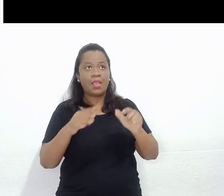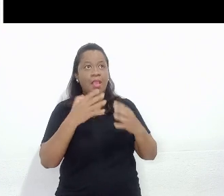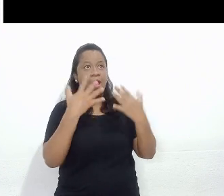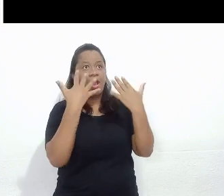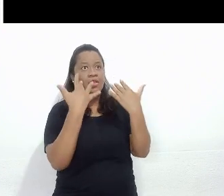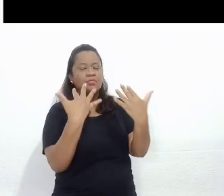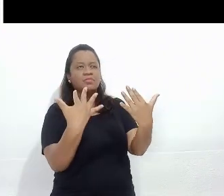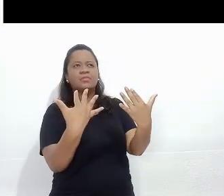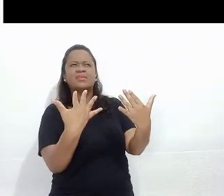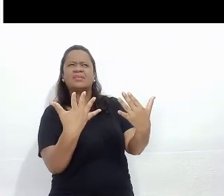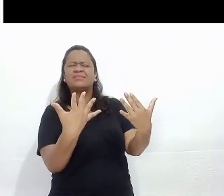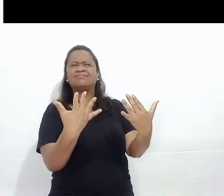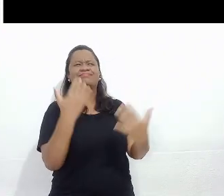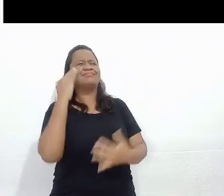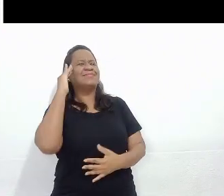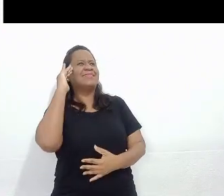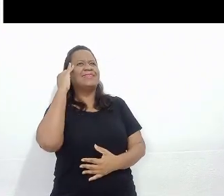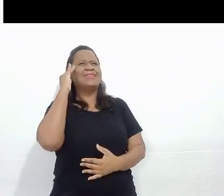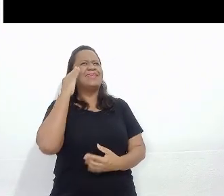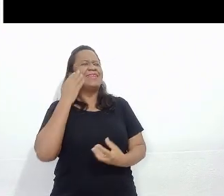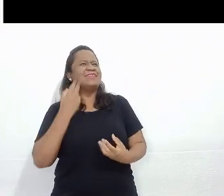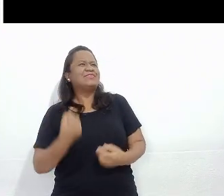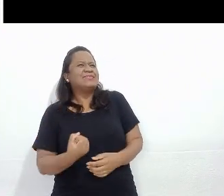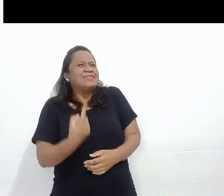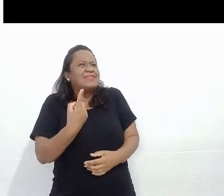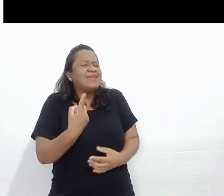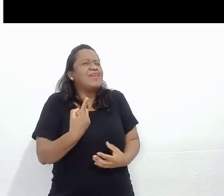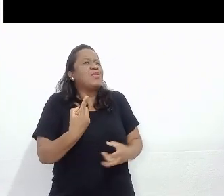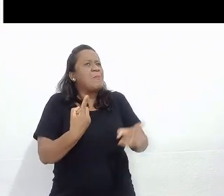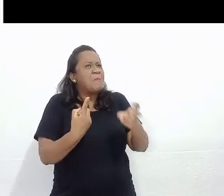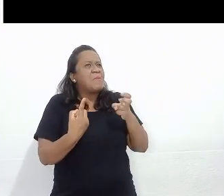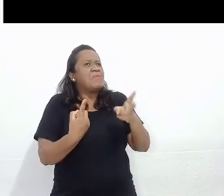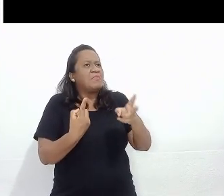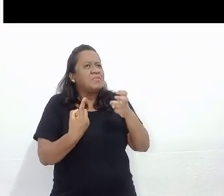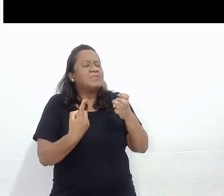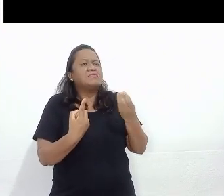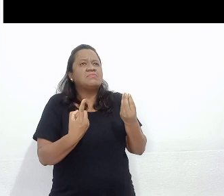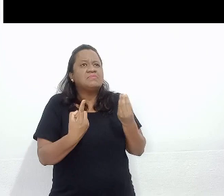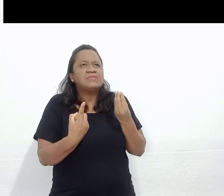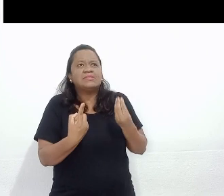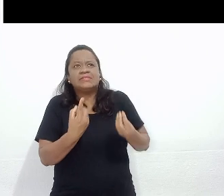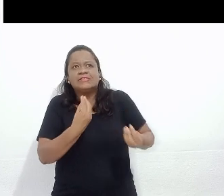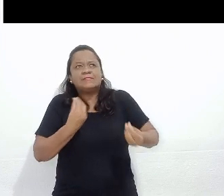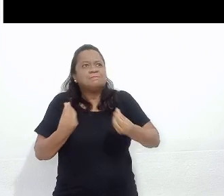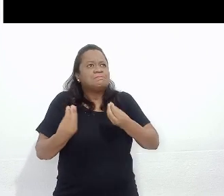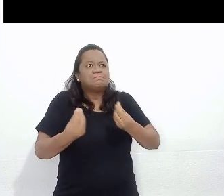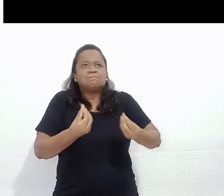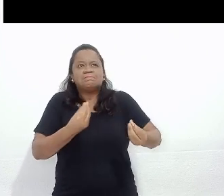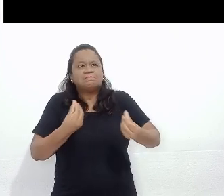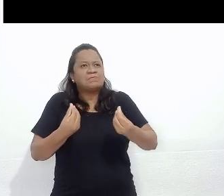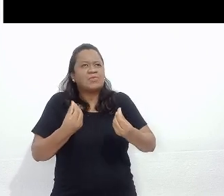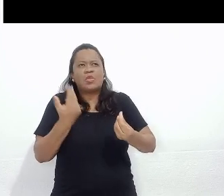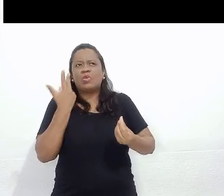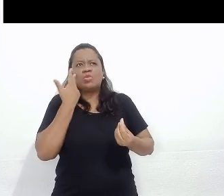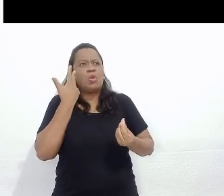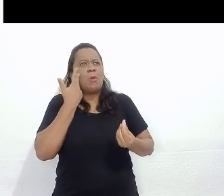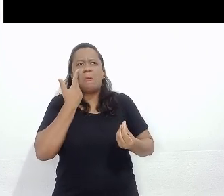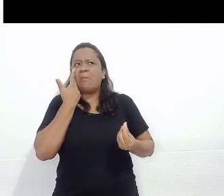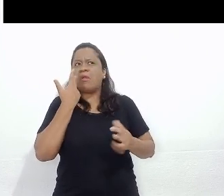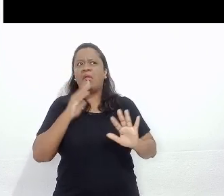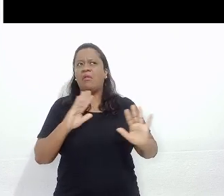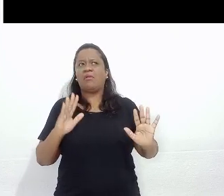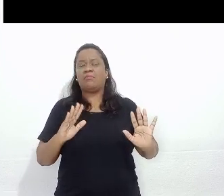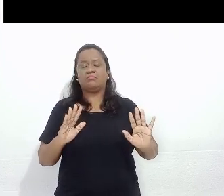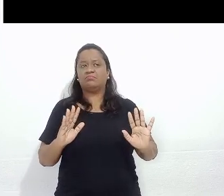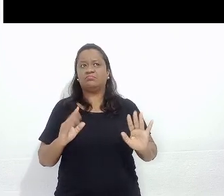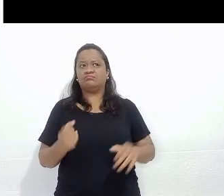né? Ele não está vendo a linha do horizonte torta, mas ele está percebendo um estranhamento. Ele está vendo que não está normal, que está